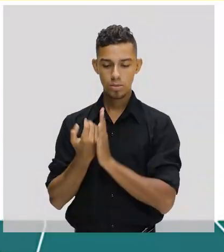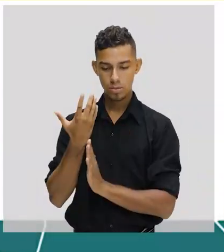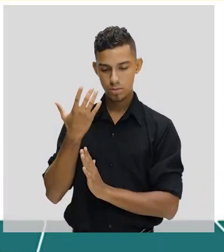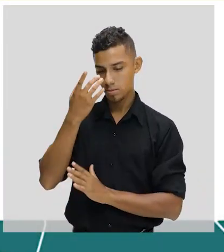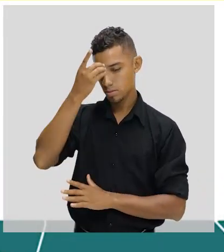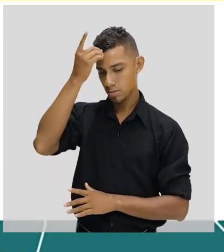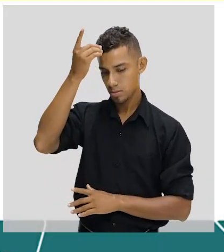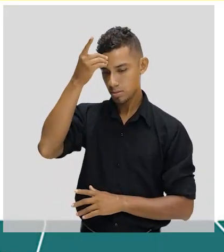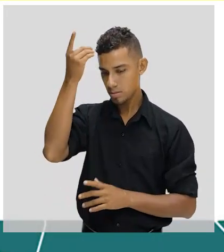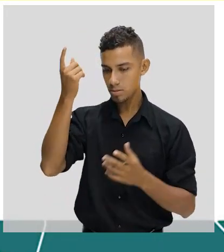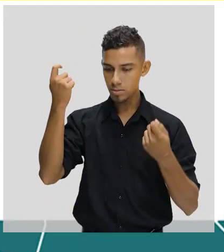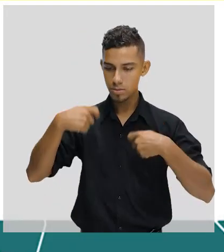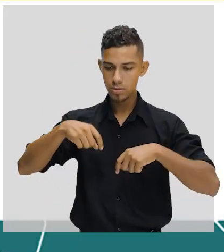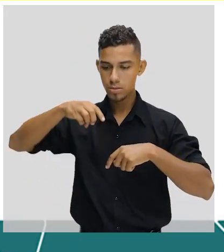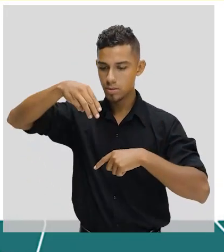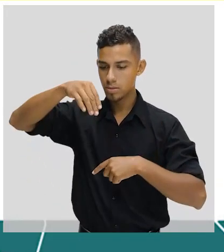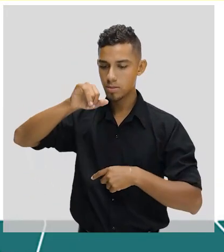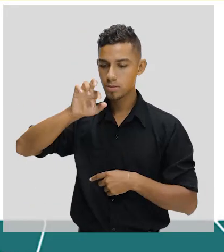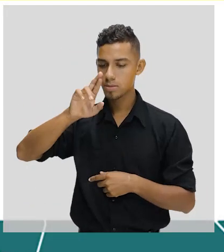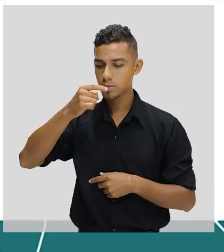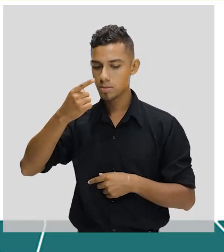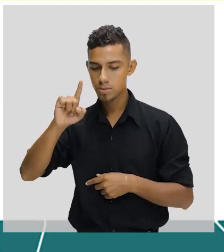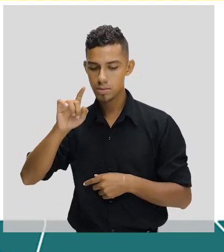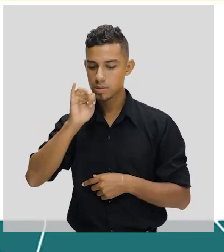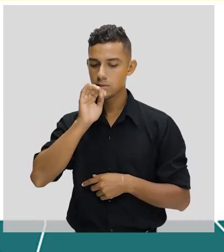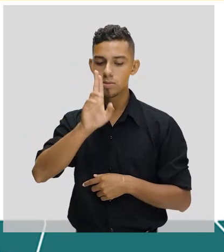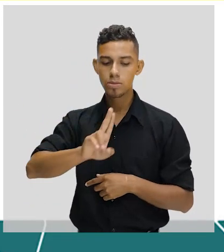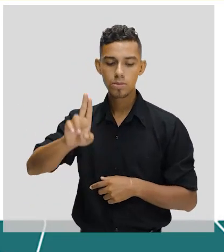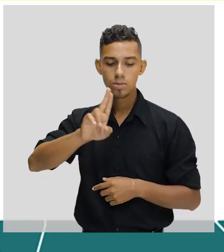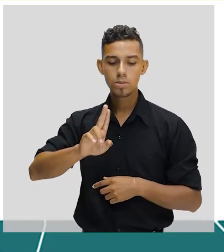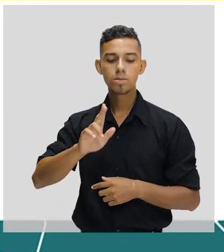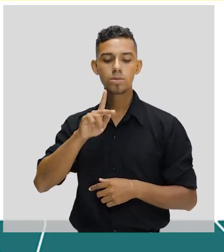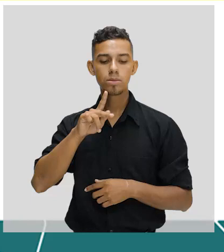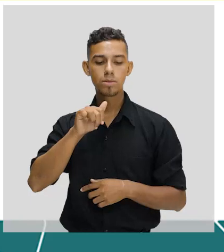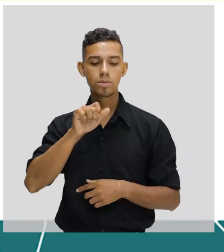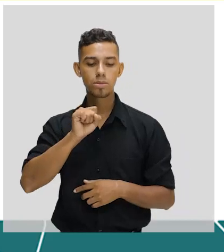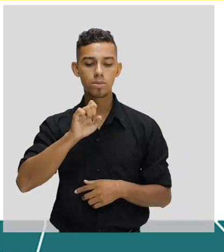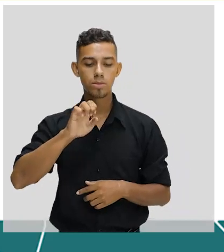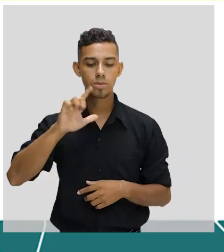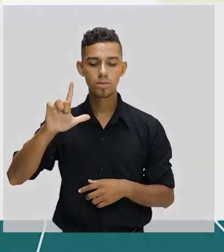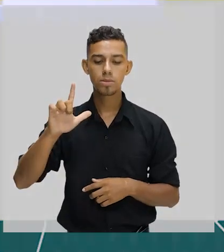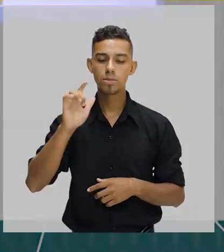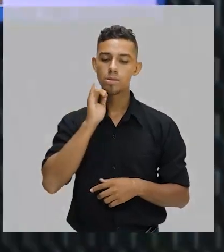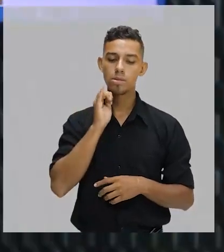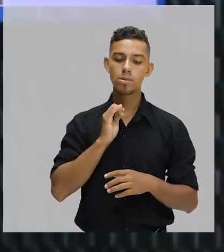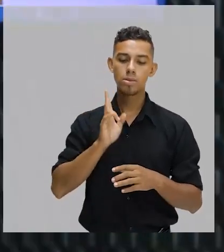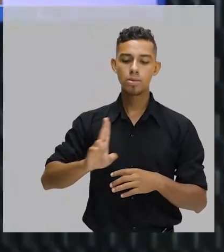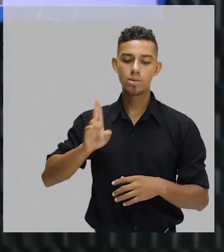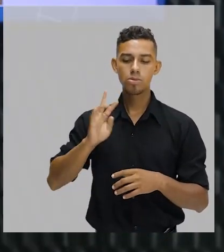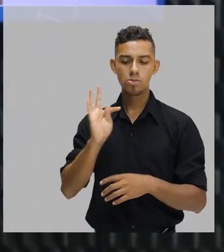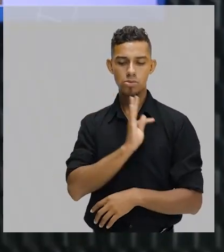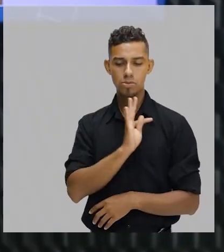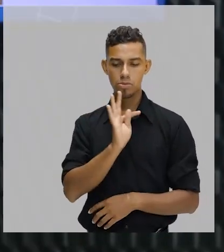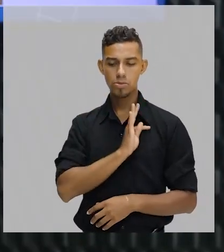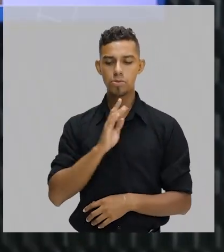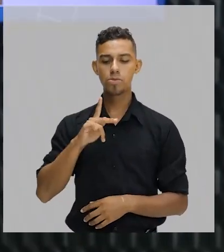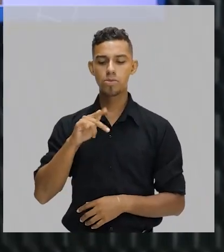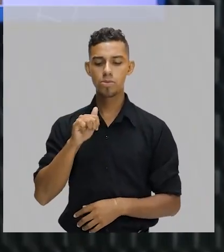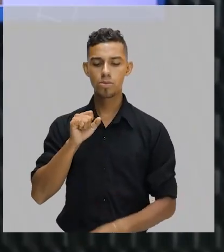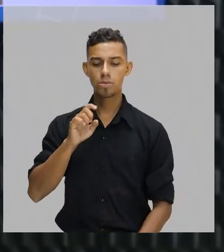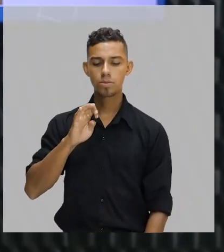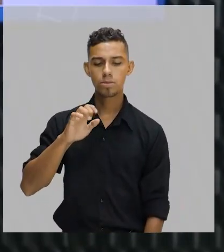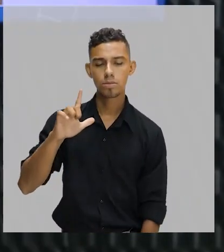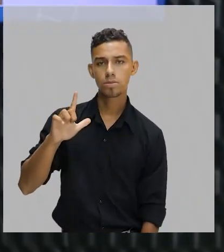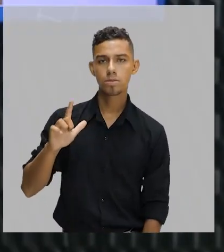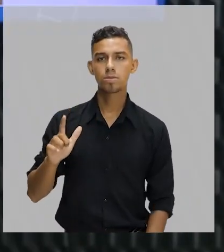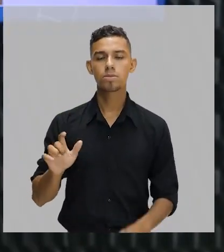O Miró, ele utilizava muito o pastel seco para fazer os trabalhos, né? Já o Degas utilizou a técnica do pastel e do giz